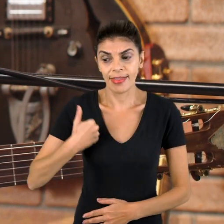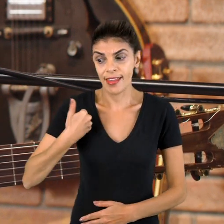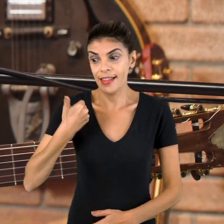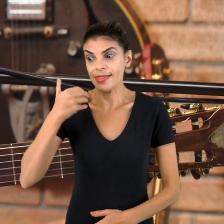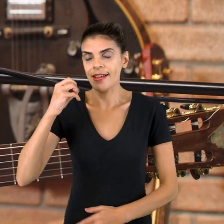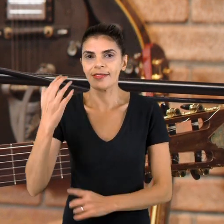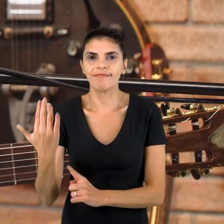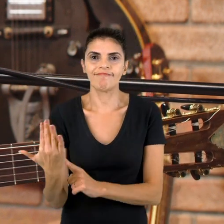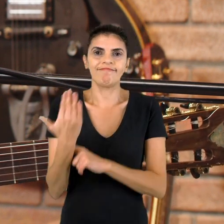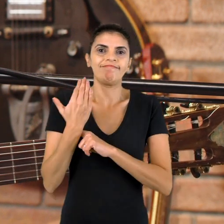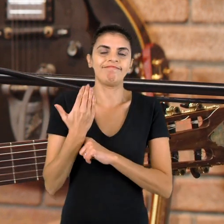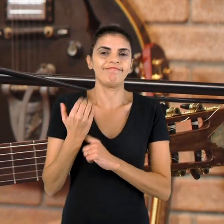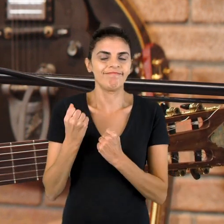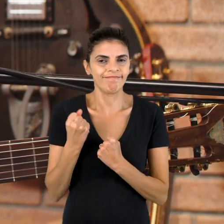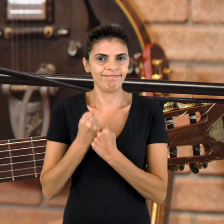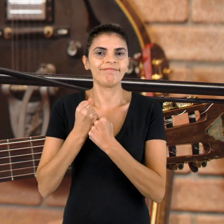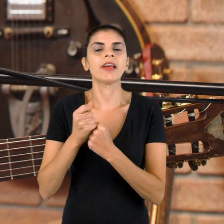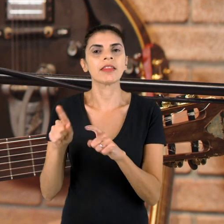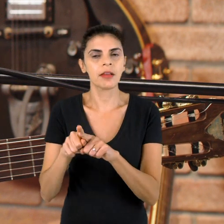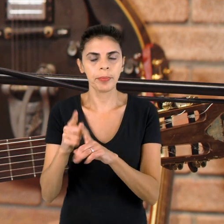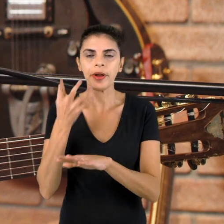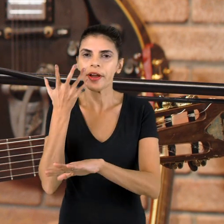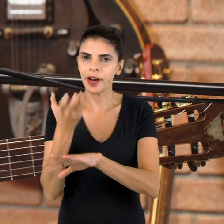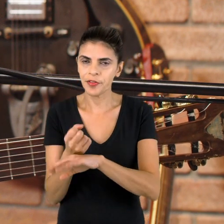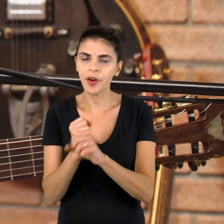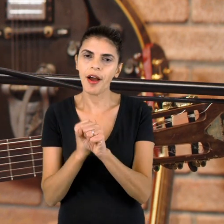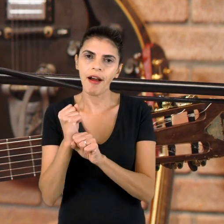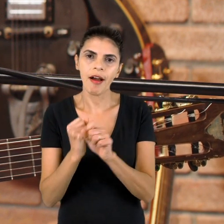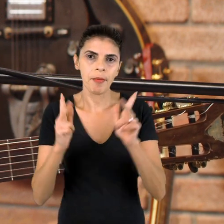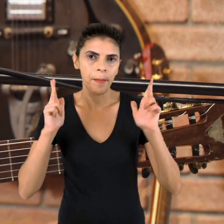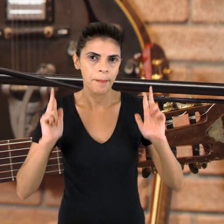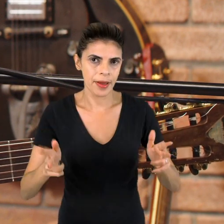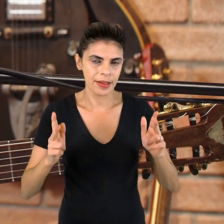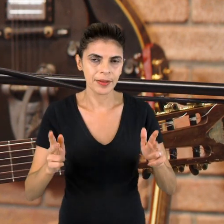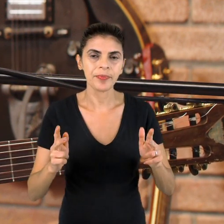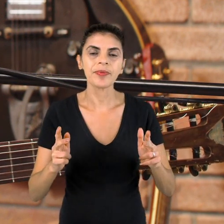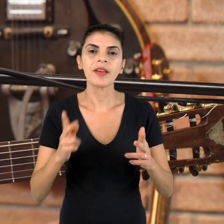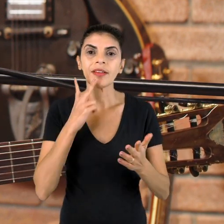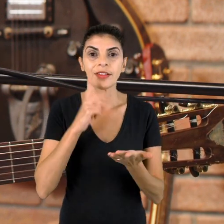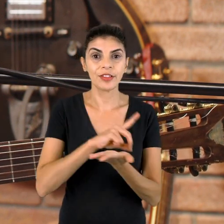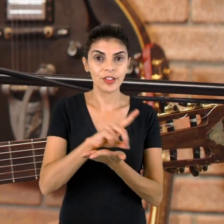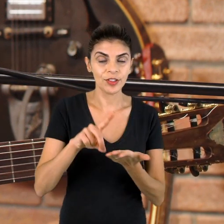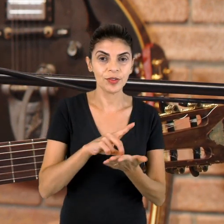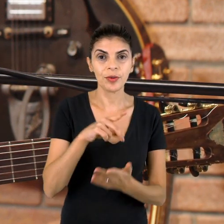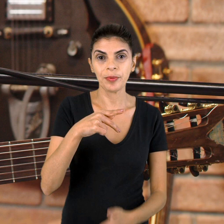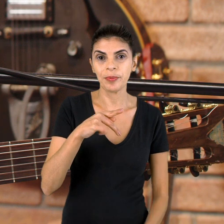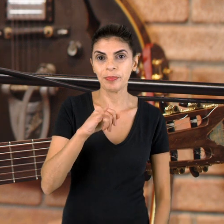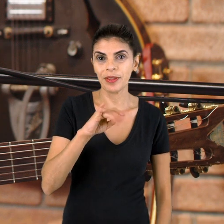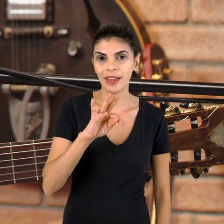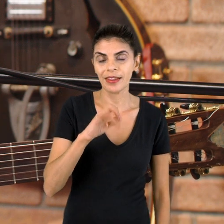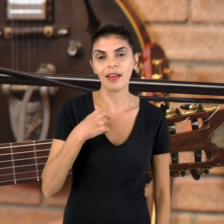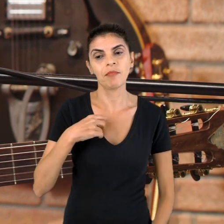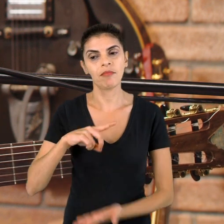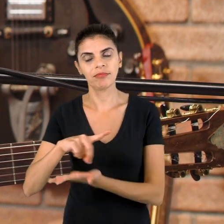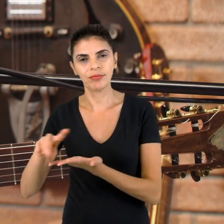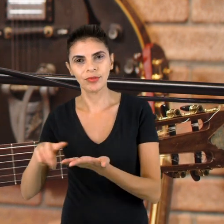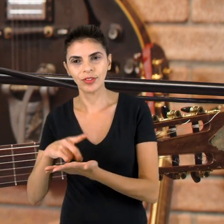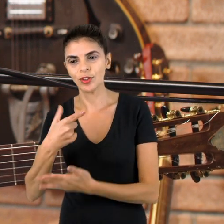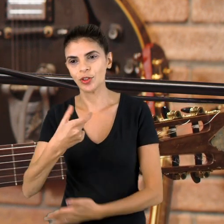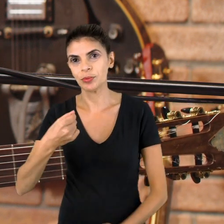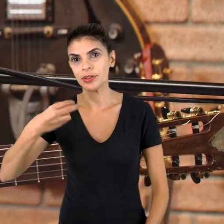anos de idade, ele gravou também no mesmo ano que eu, no álbum Pietá, e eu gravei no álbum meu